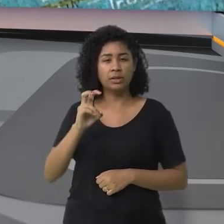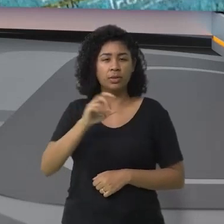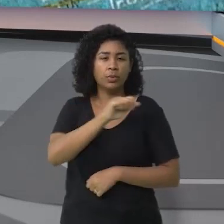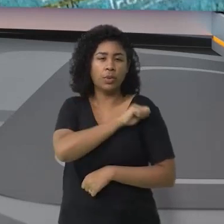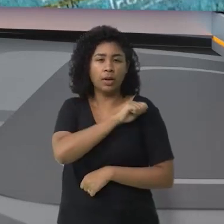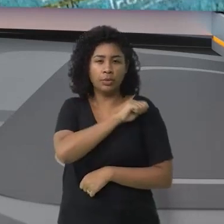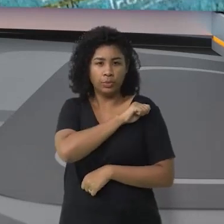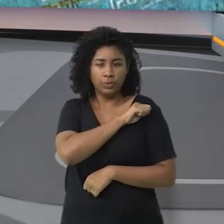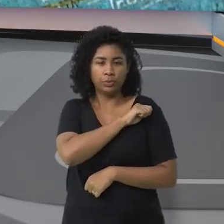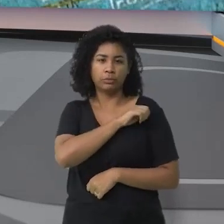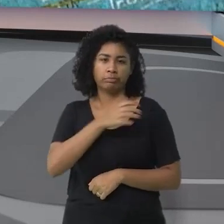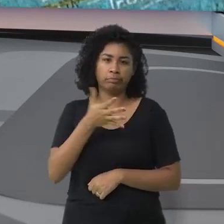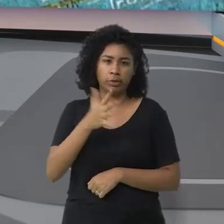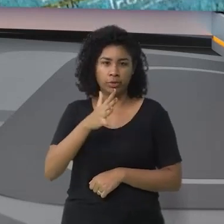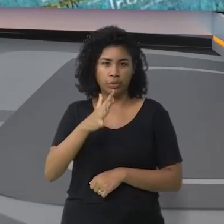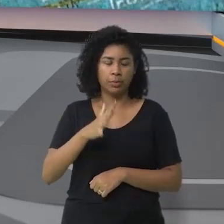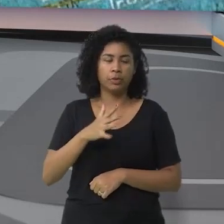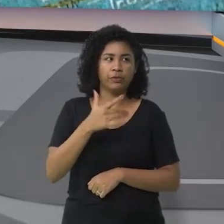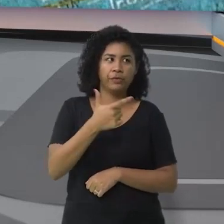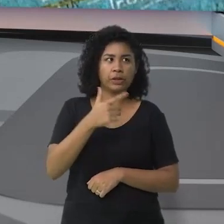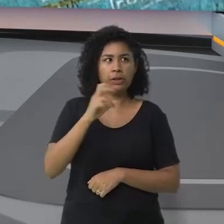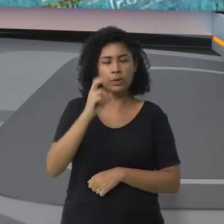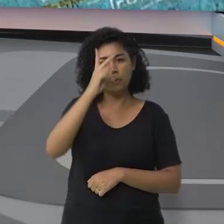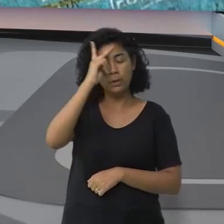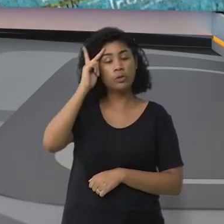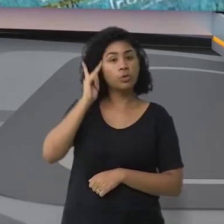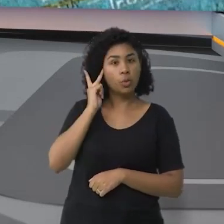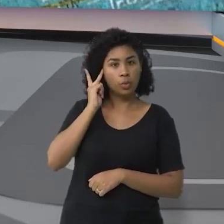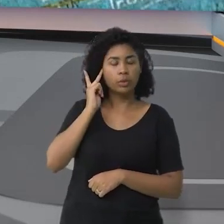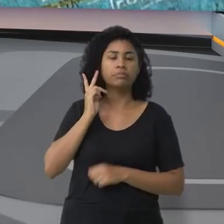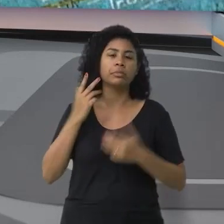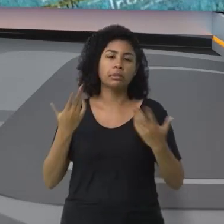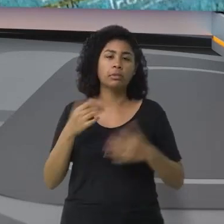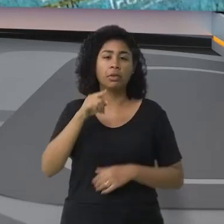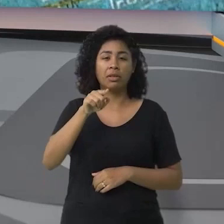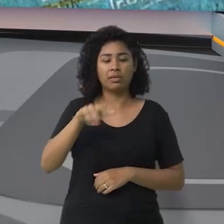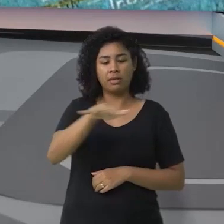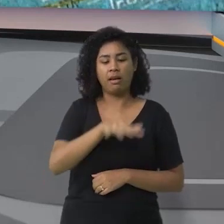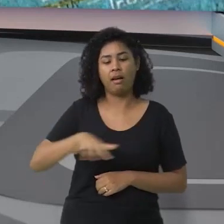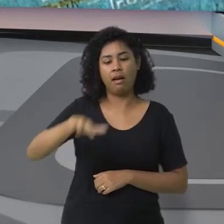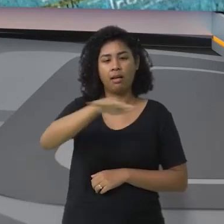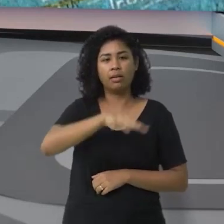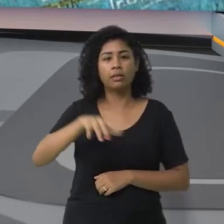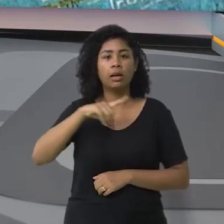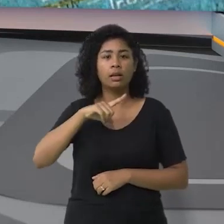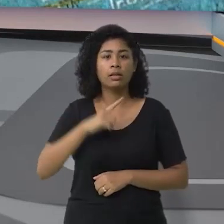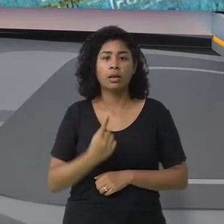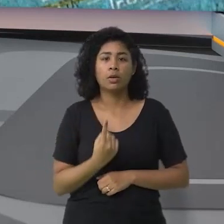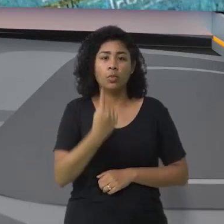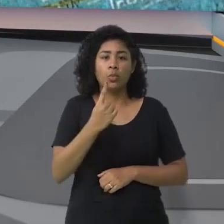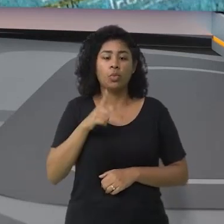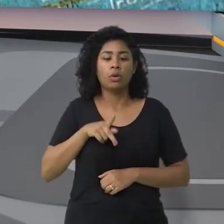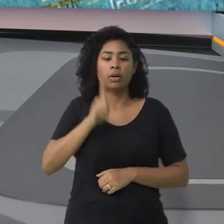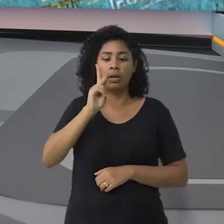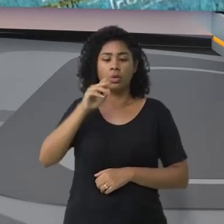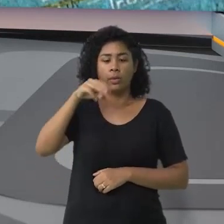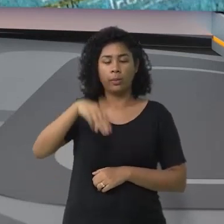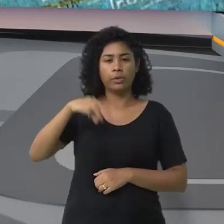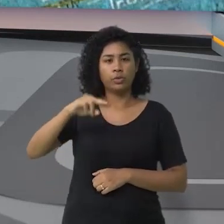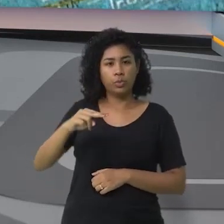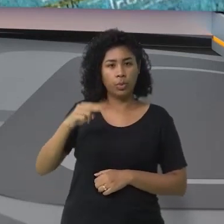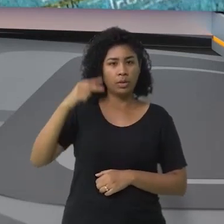Vamos pegar aí 25 habitantes. Nessa área, vamos supor que tem aí 1 quilômetro quadrado,